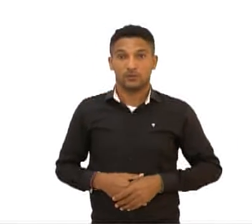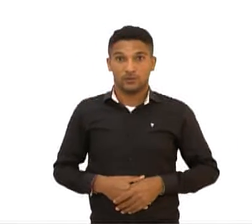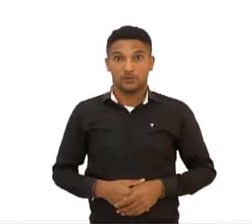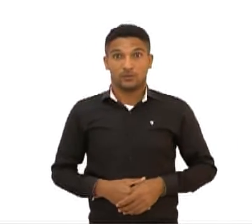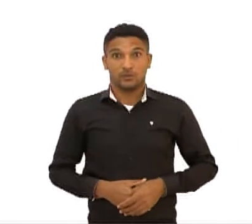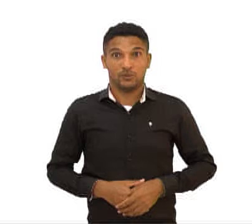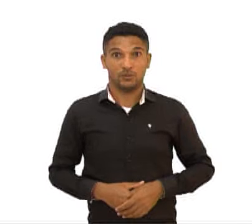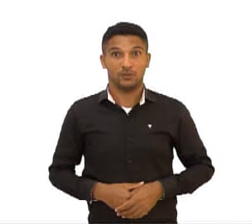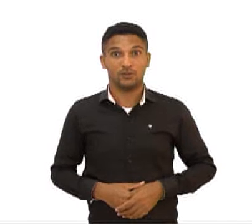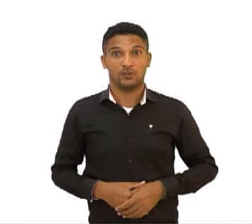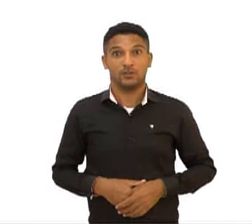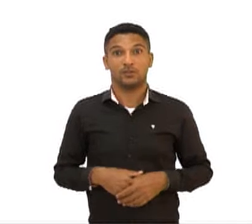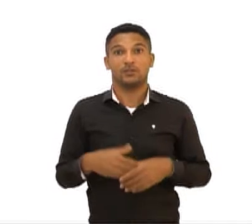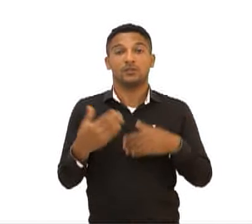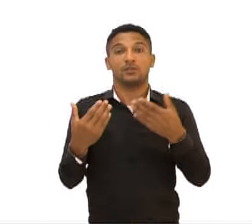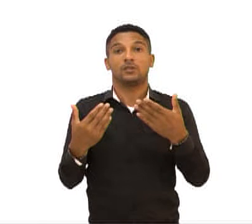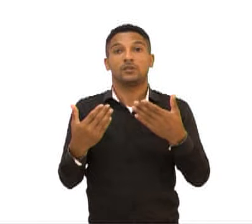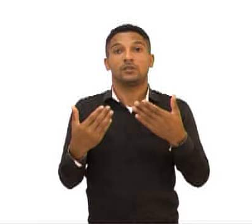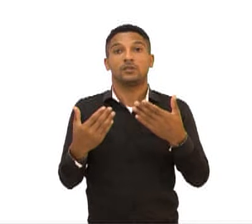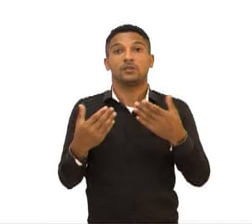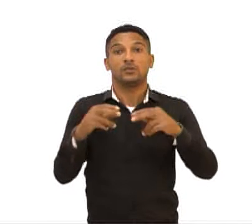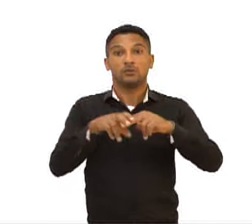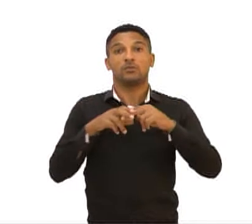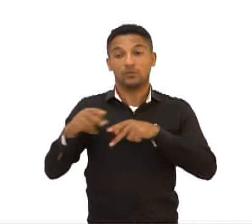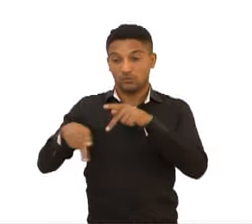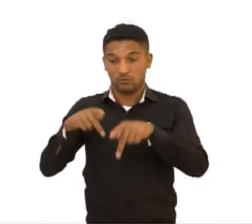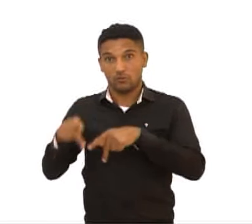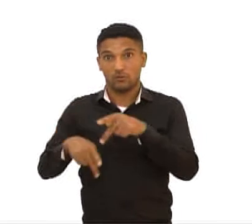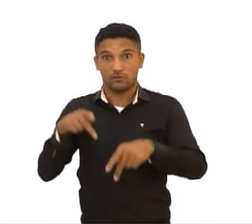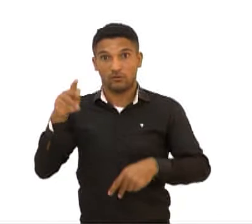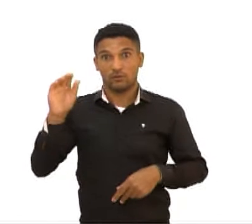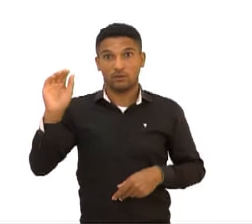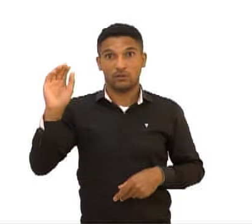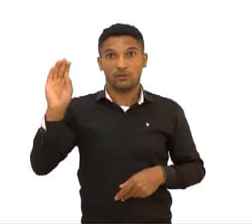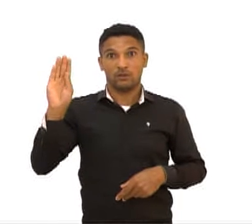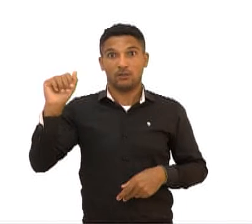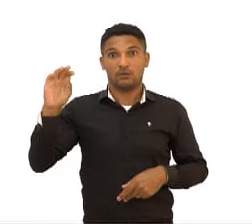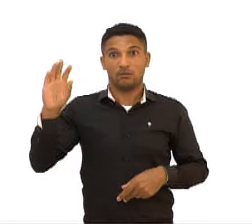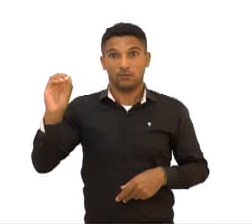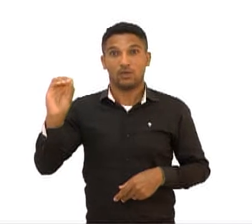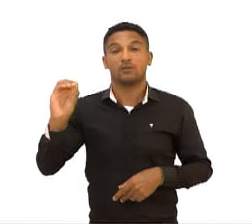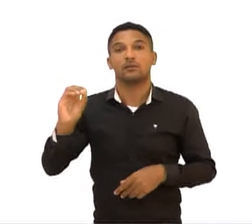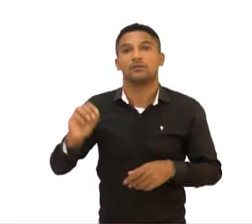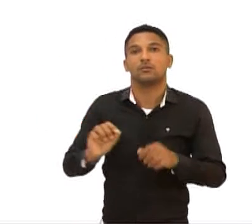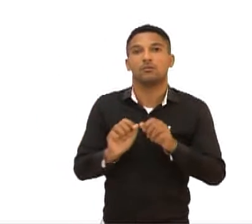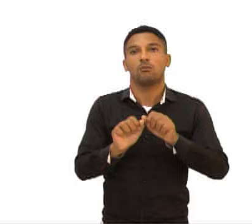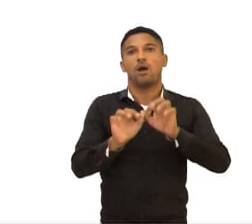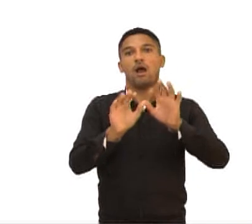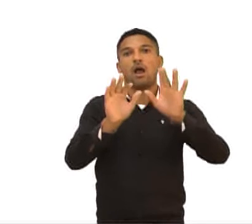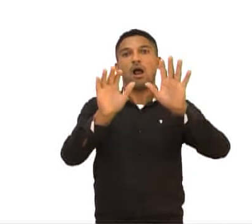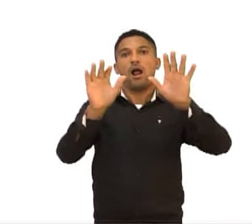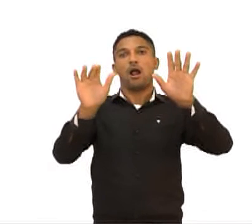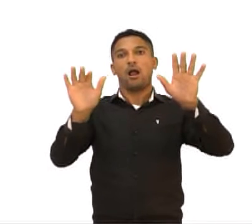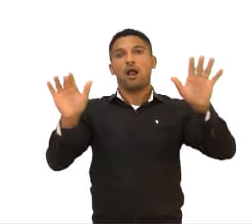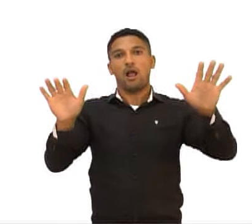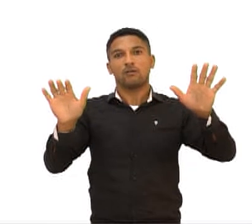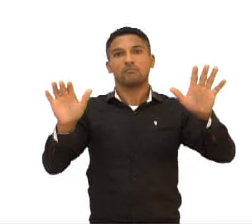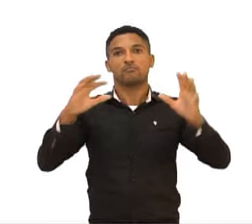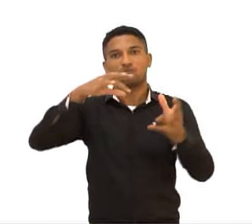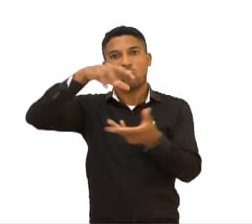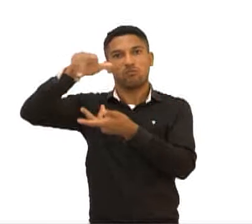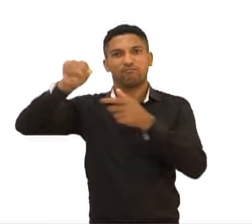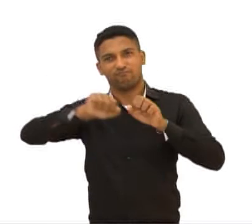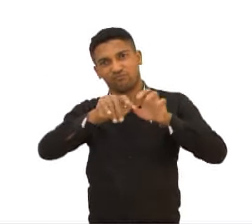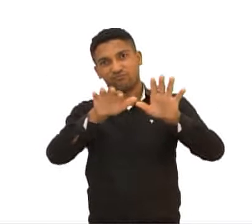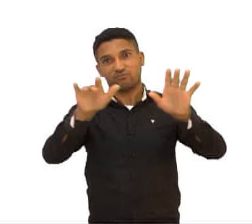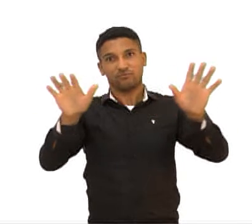Então, só que esses povos bantus, como eles se expandiram, né, eles foram se organizando e formando reinos importantes, né?